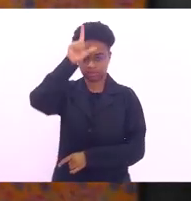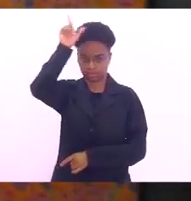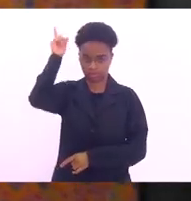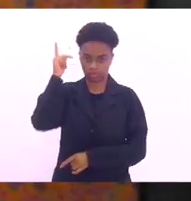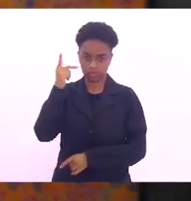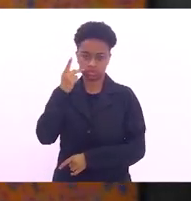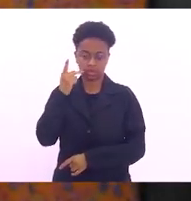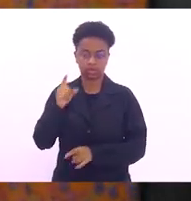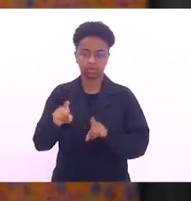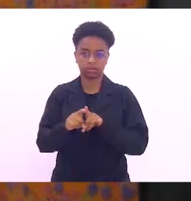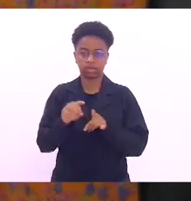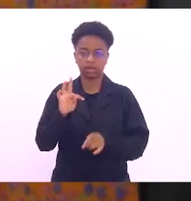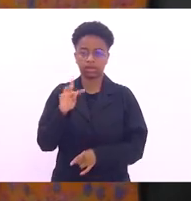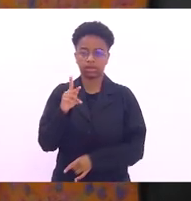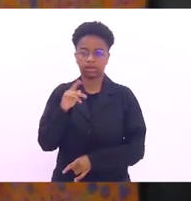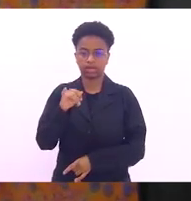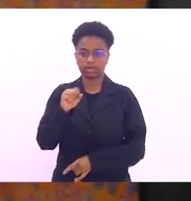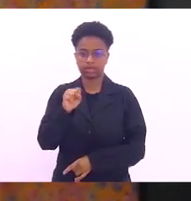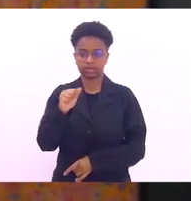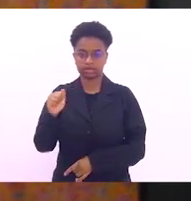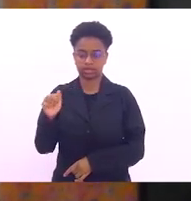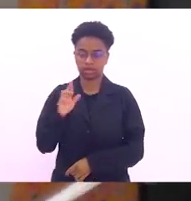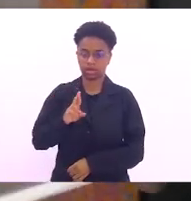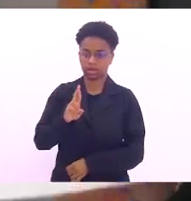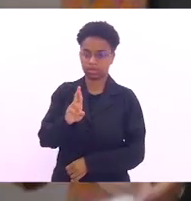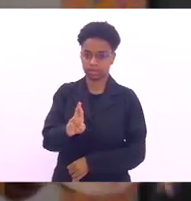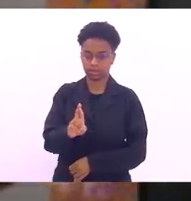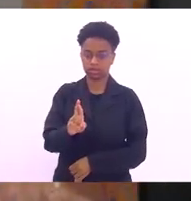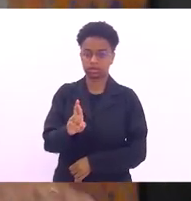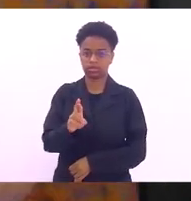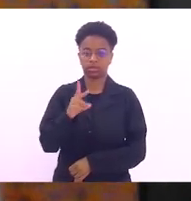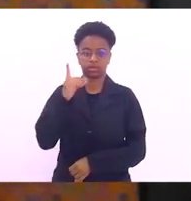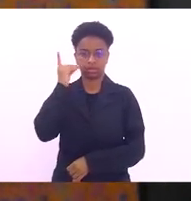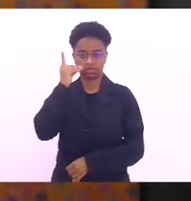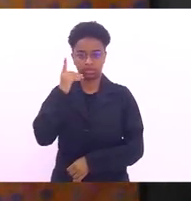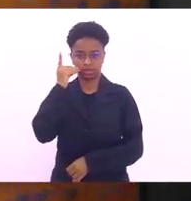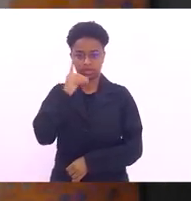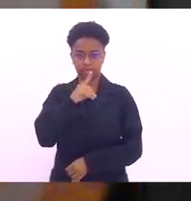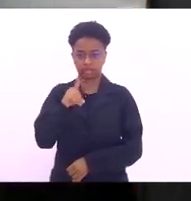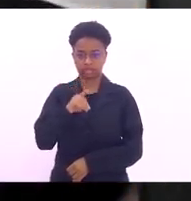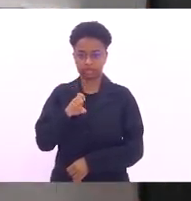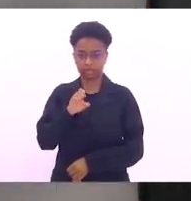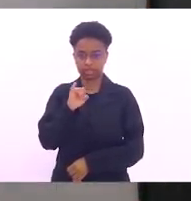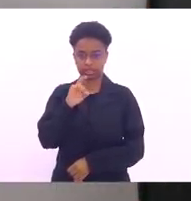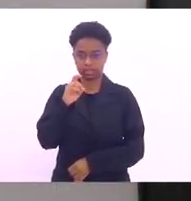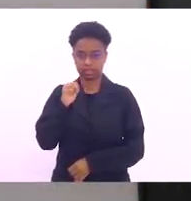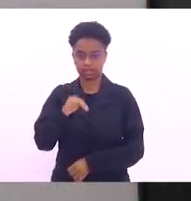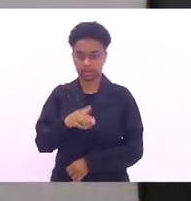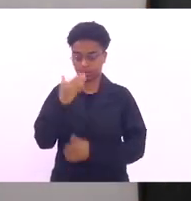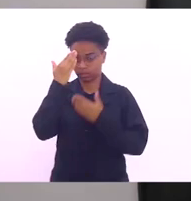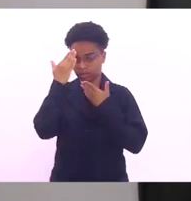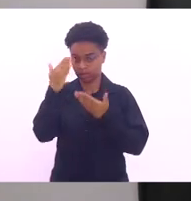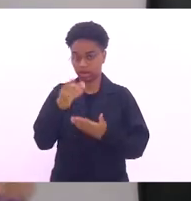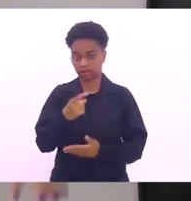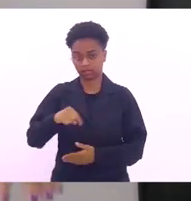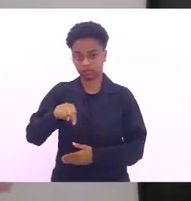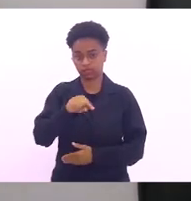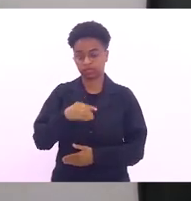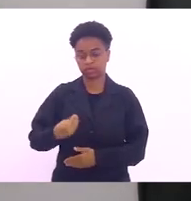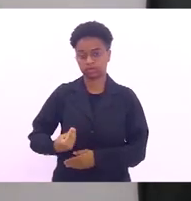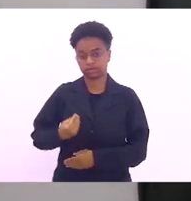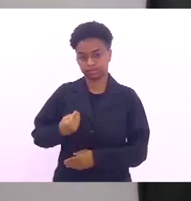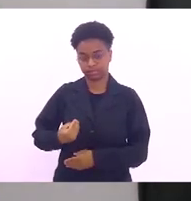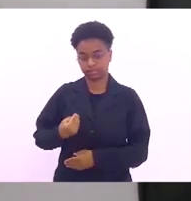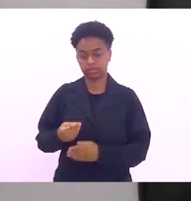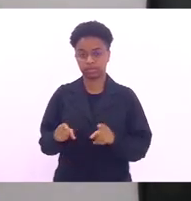A Thaíssa representando um mandato da deputada zeida muito obrigada pela presença de vocês e